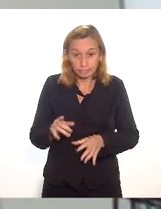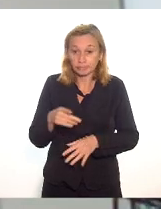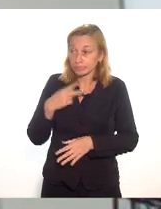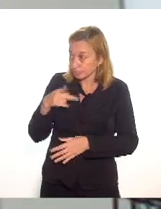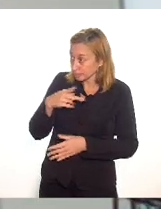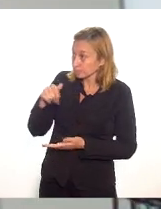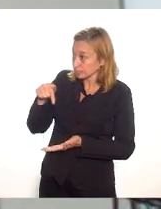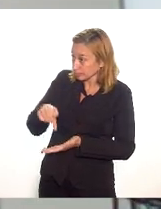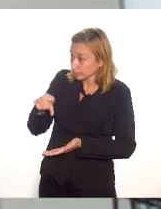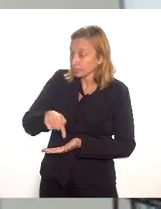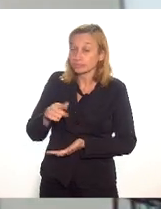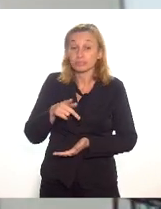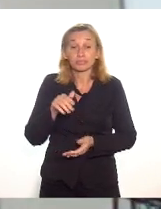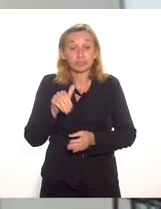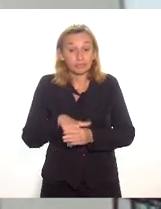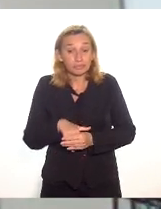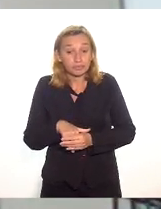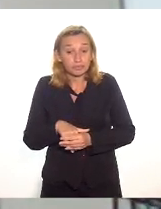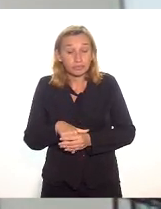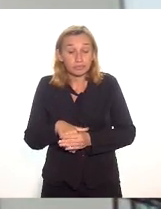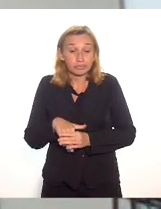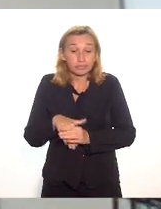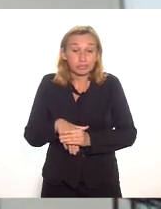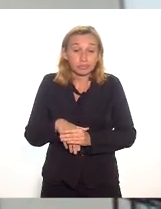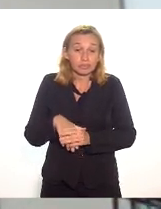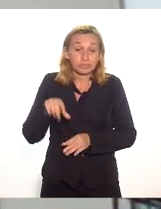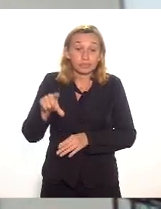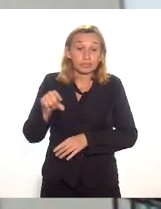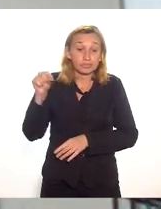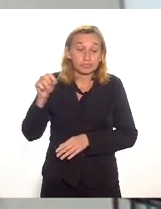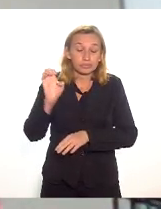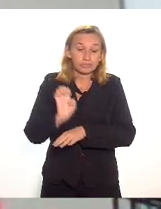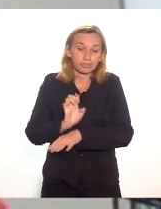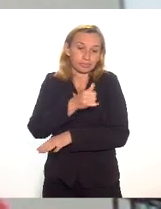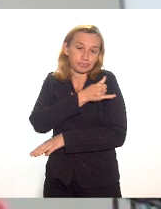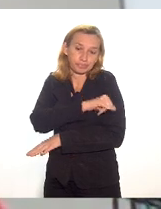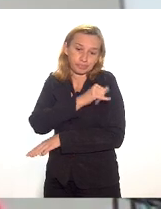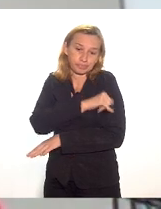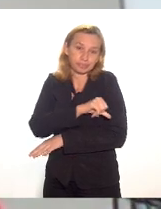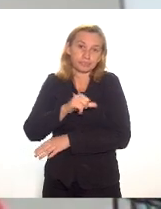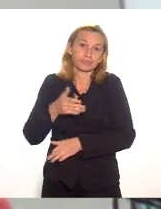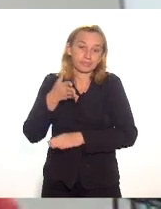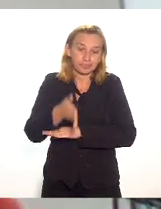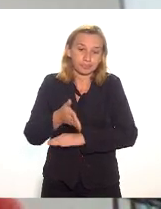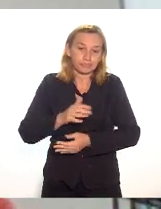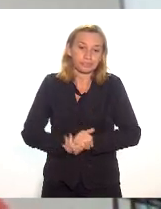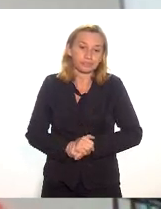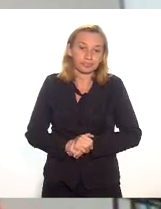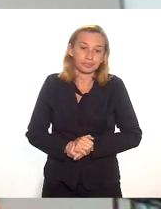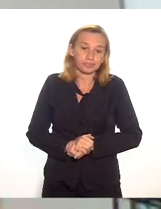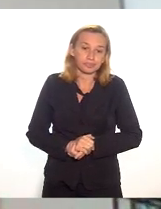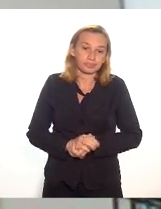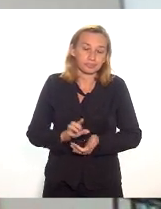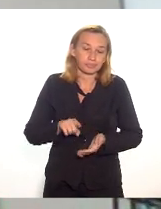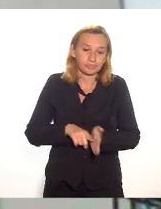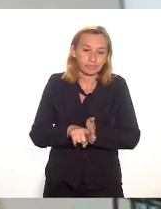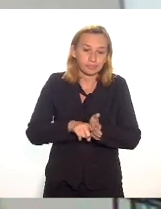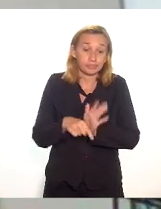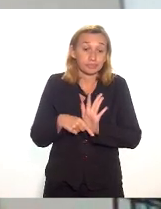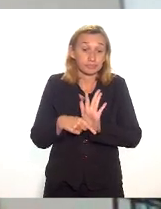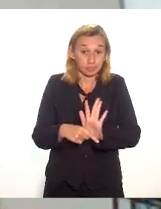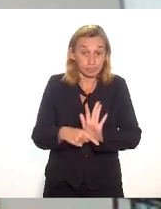resgatar, votou porque era uma condição para o Estado do Rio de Janeiro entrar no regime de recuperação